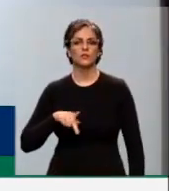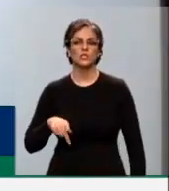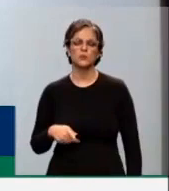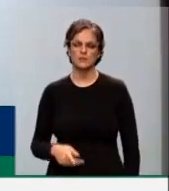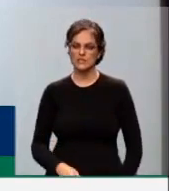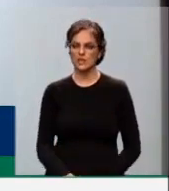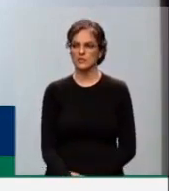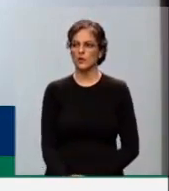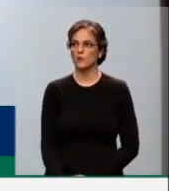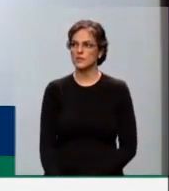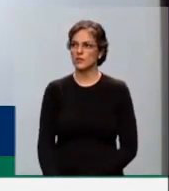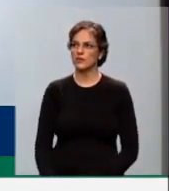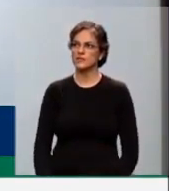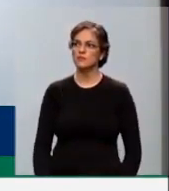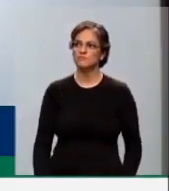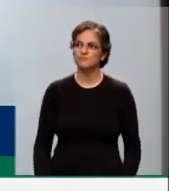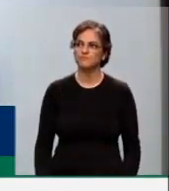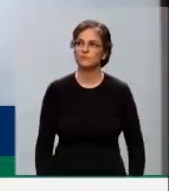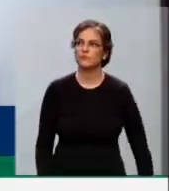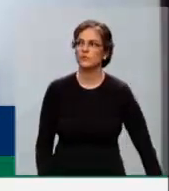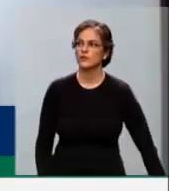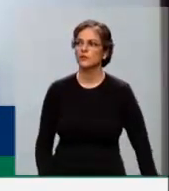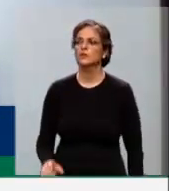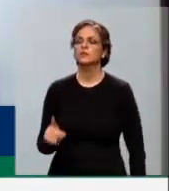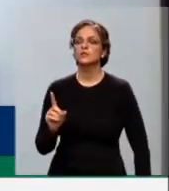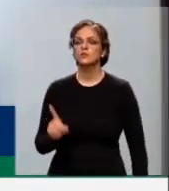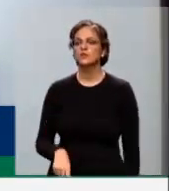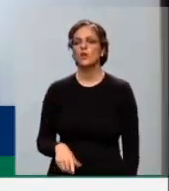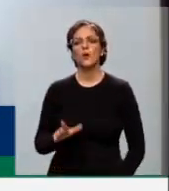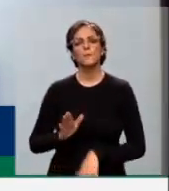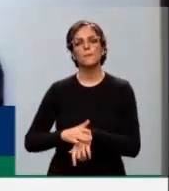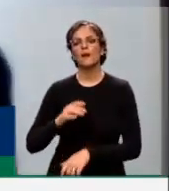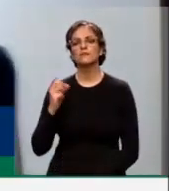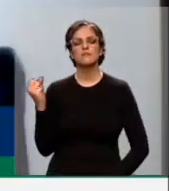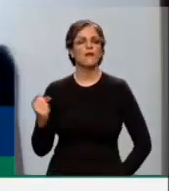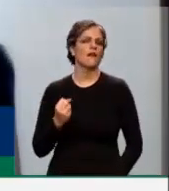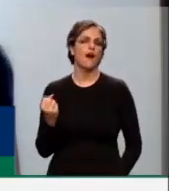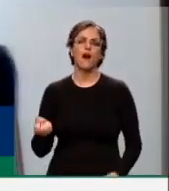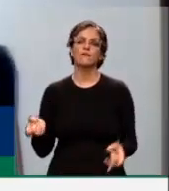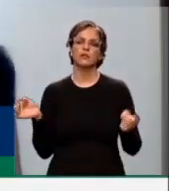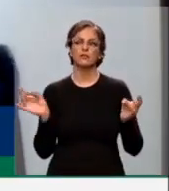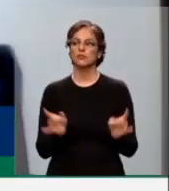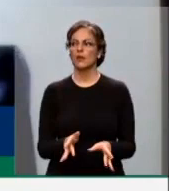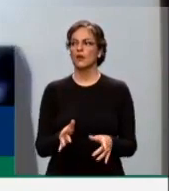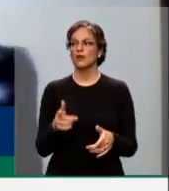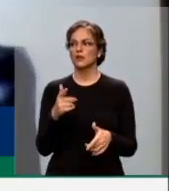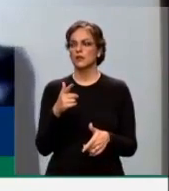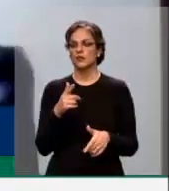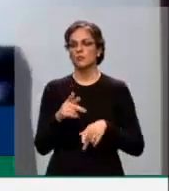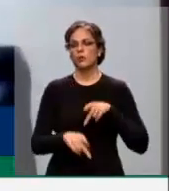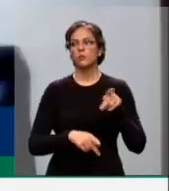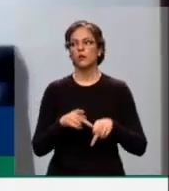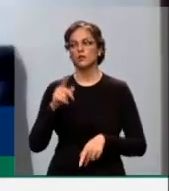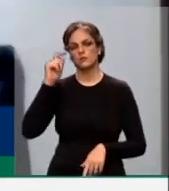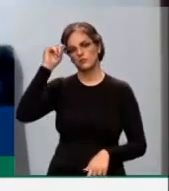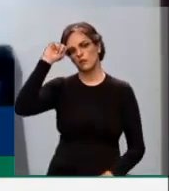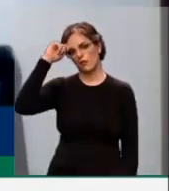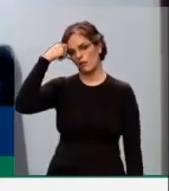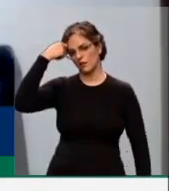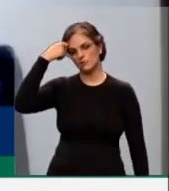isso, e que, é claro, só agrava a situação dessa população negra. Eu acho que é importante a gente falar de uma